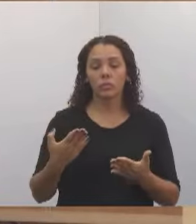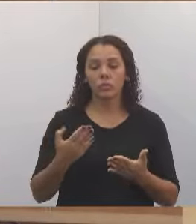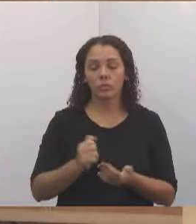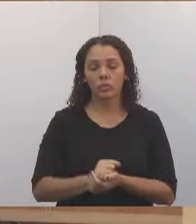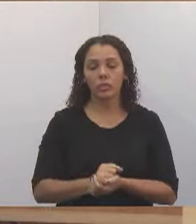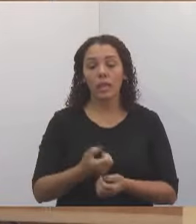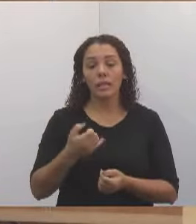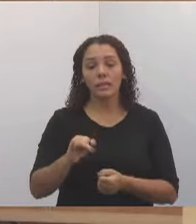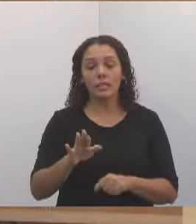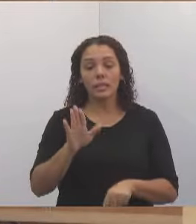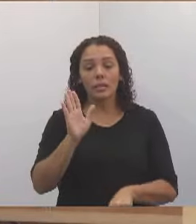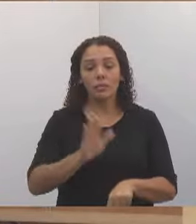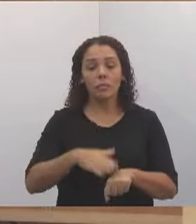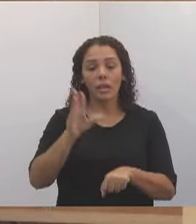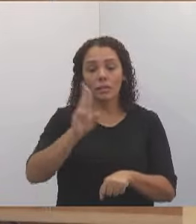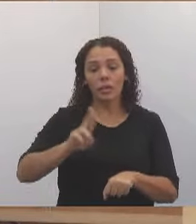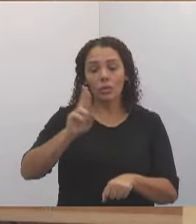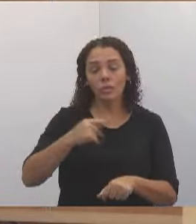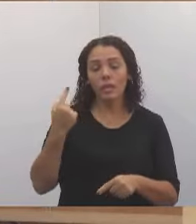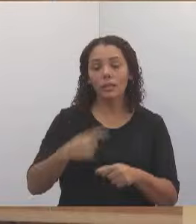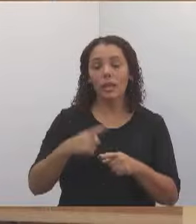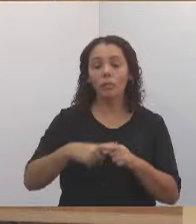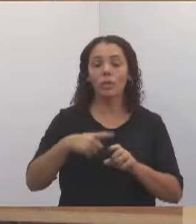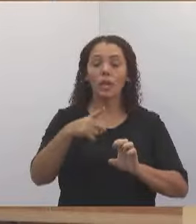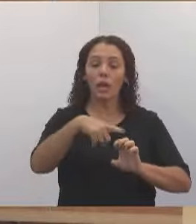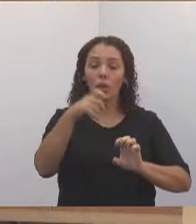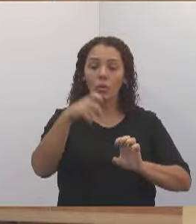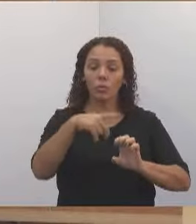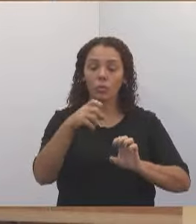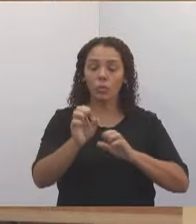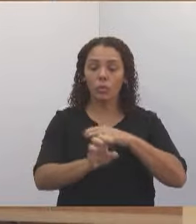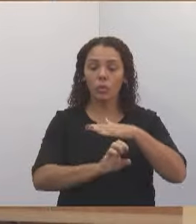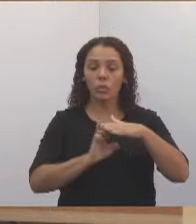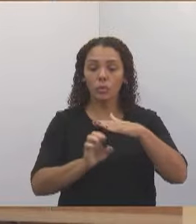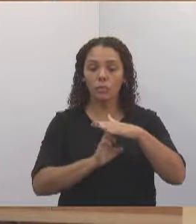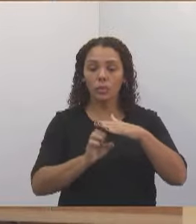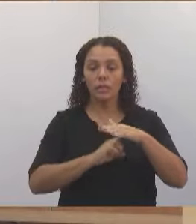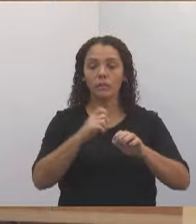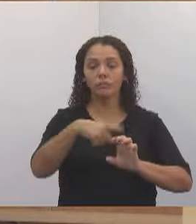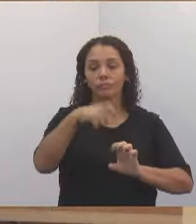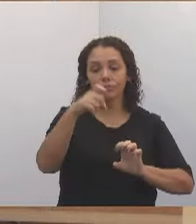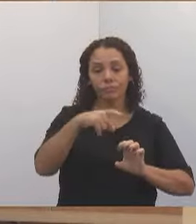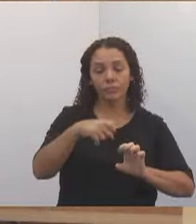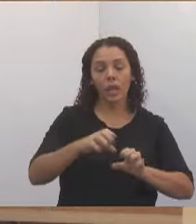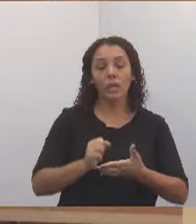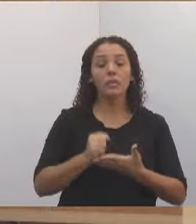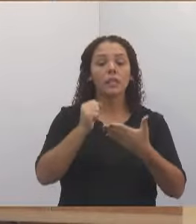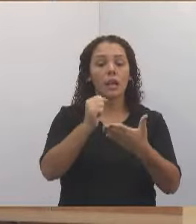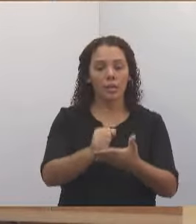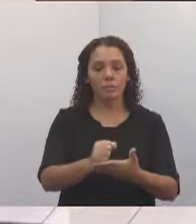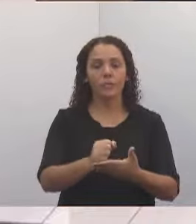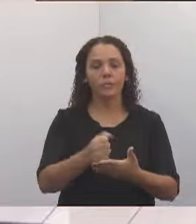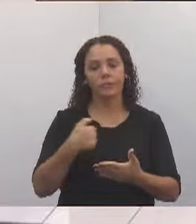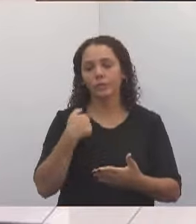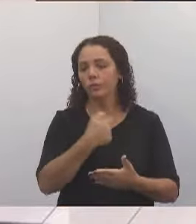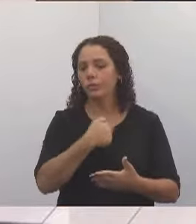os empresários e é aquilo que eu falo, quem paga, manda, e é nesse aspecto que nós não vamos aceitar.